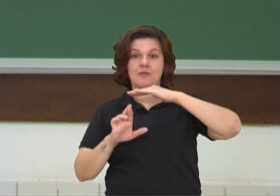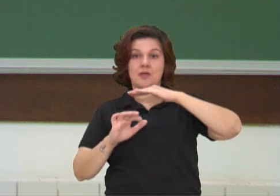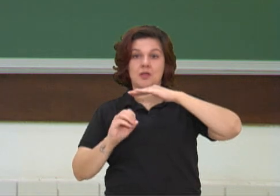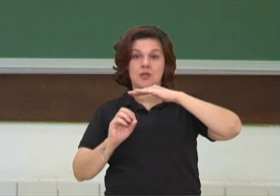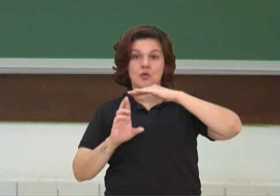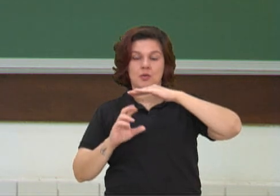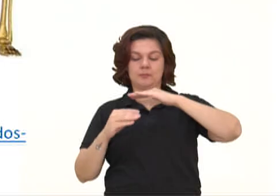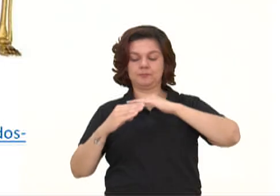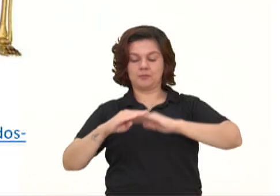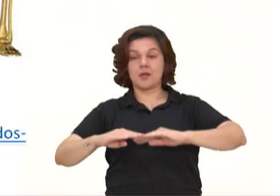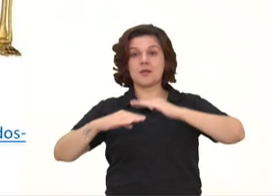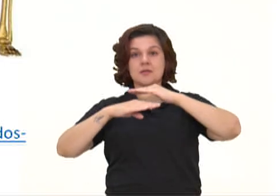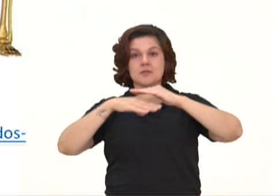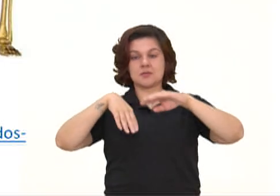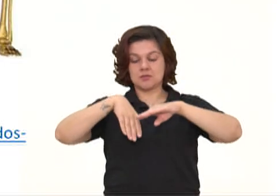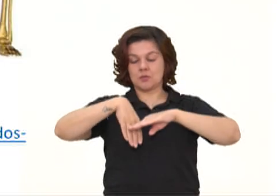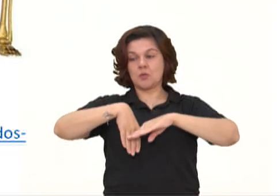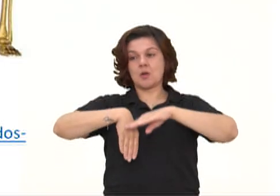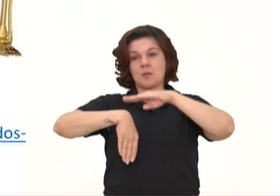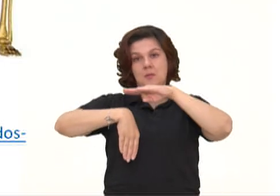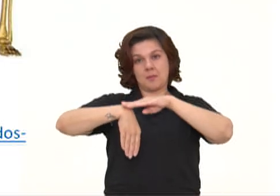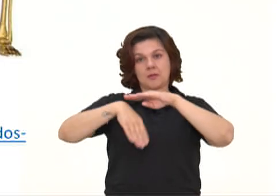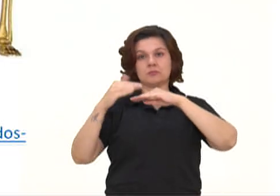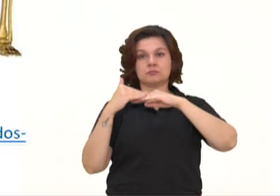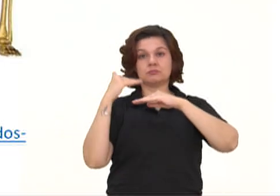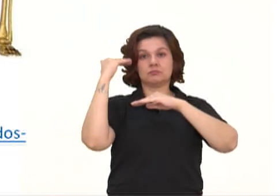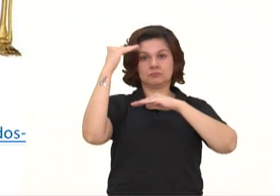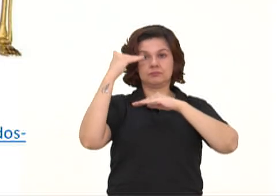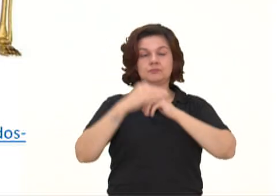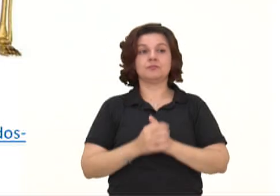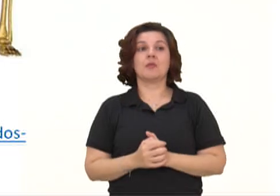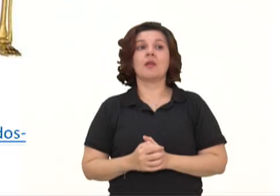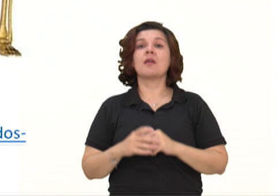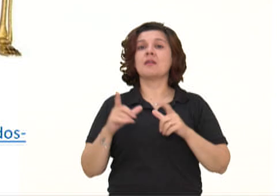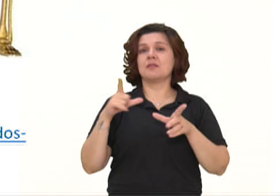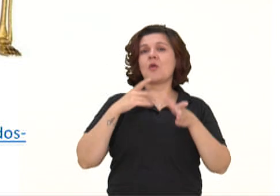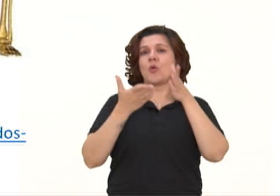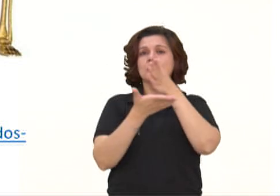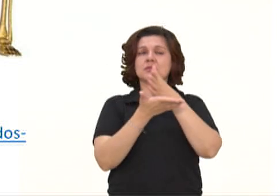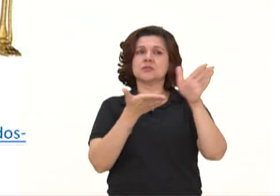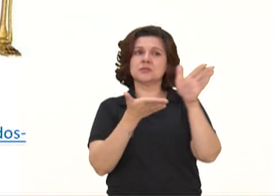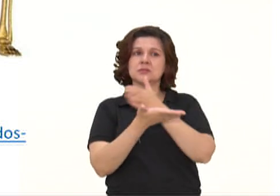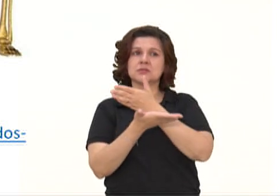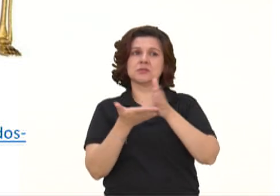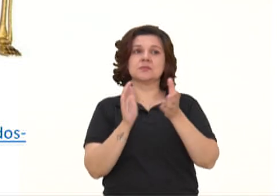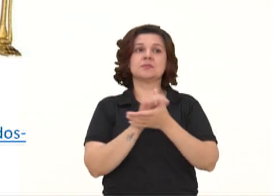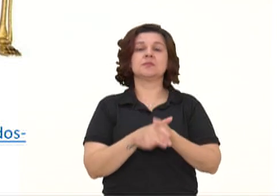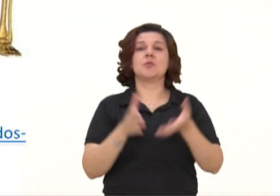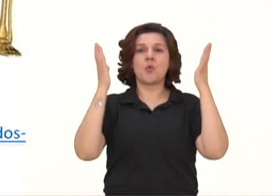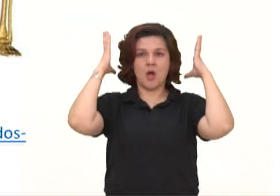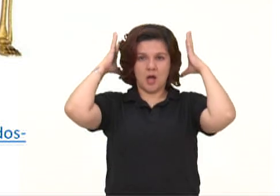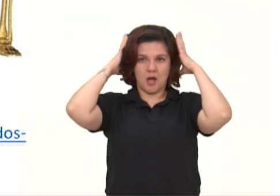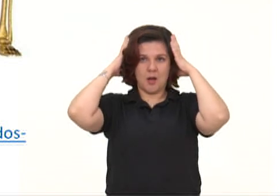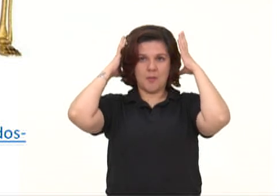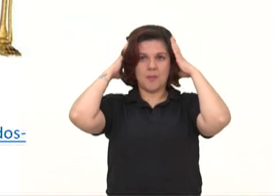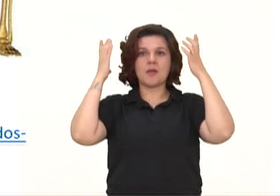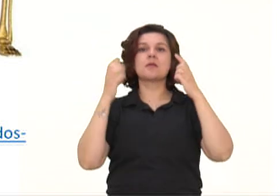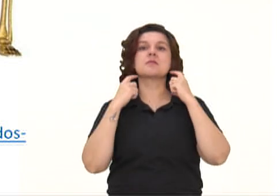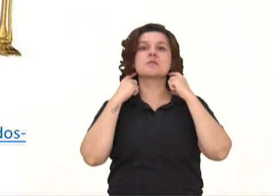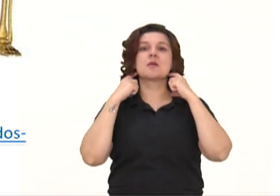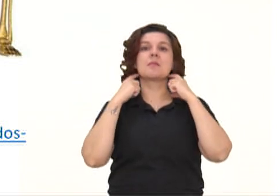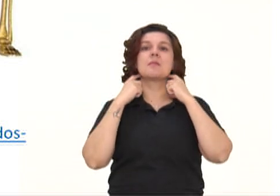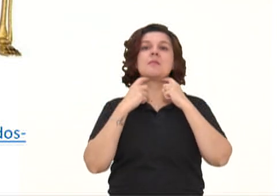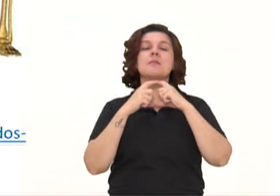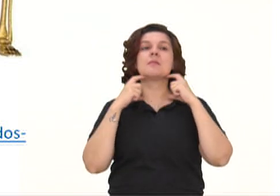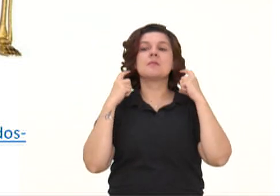membros superiores. E aqui nós temos assim outras divisões relacionadas ali também à nossa cabeça. Vamos ter também nosso pescoço e